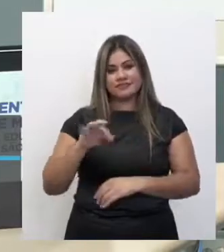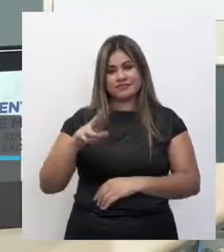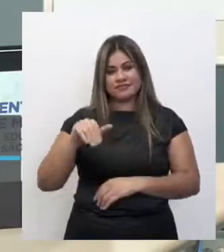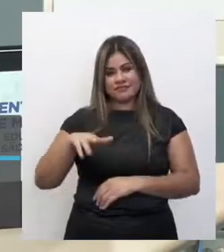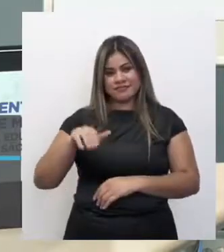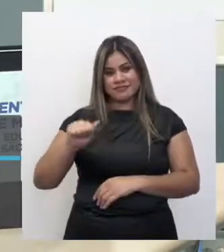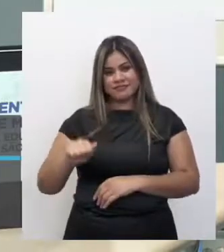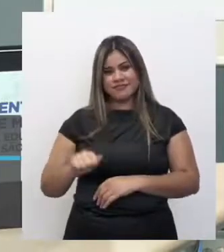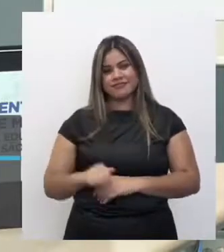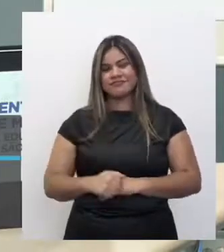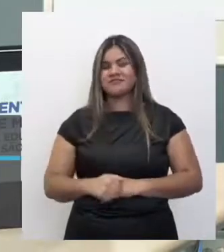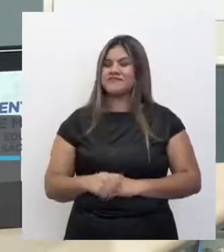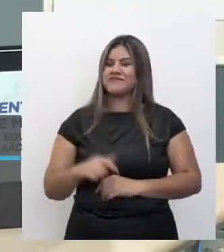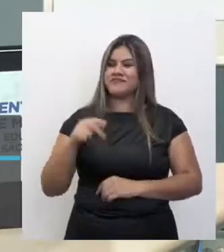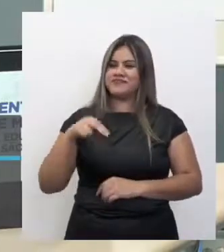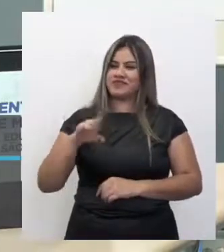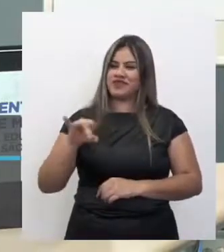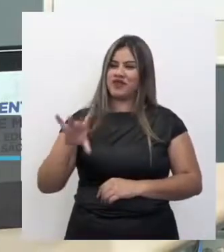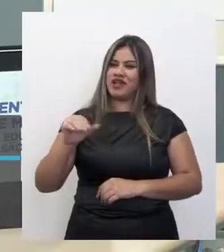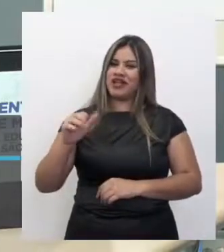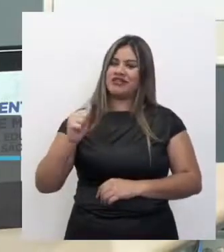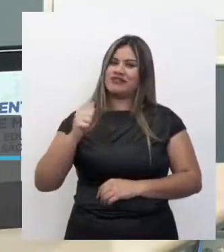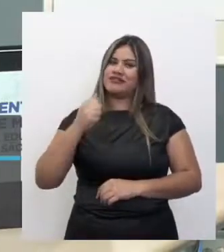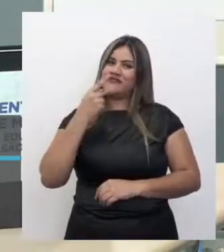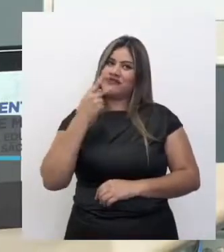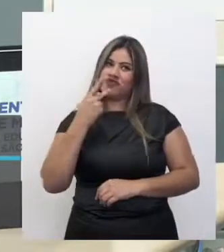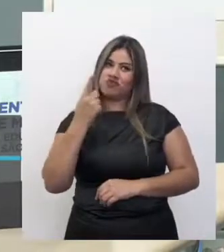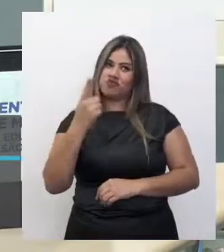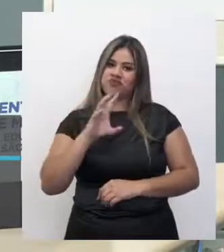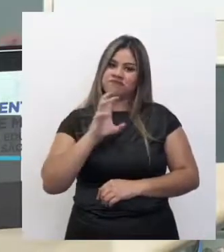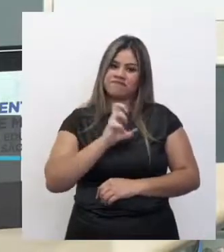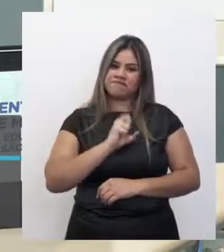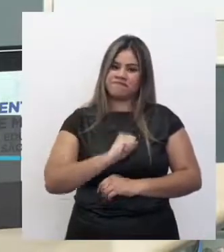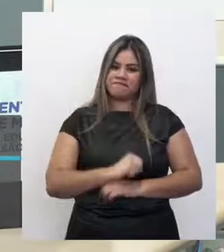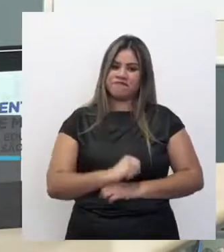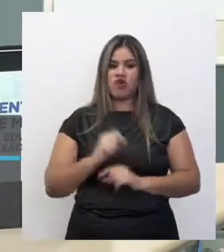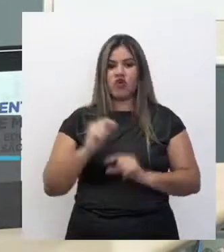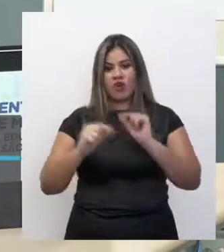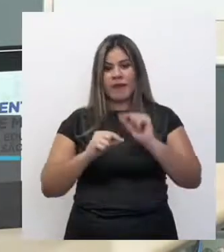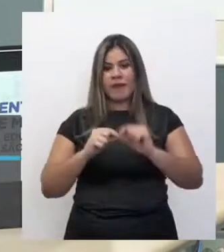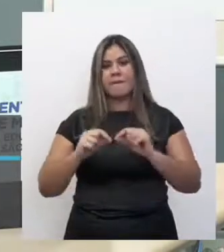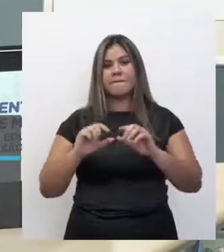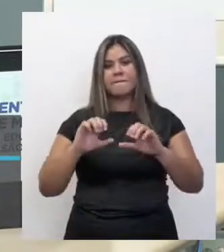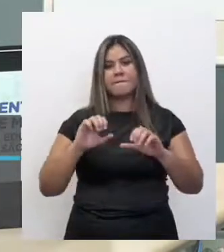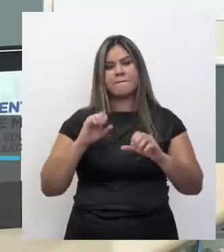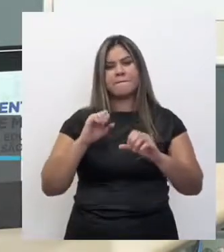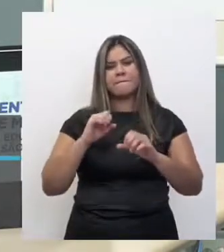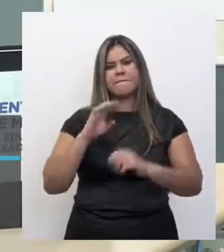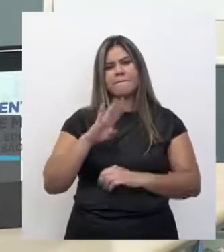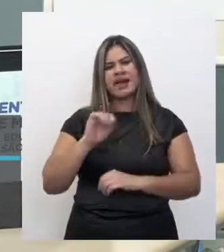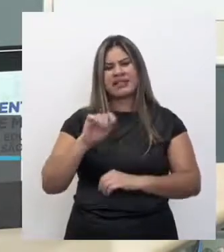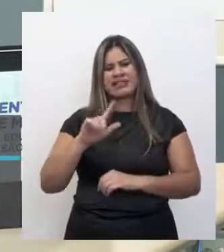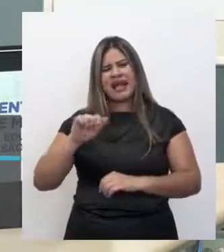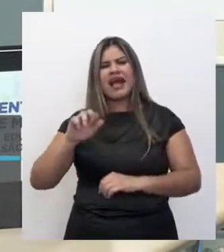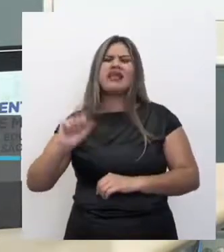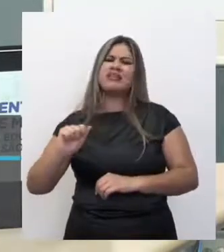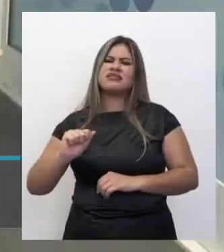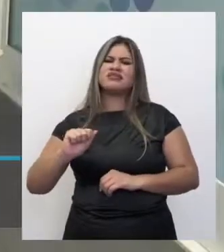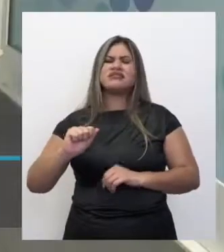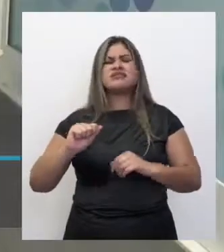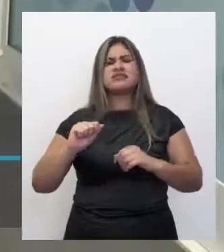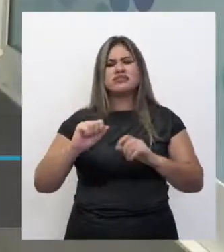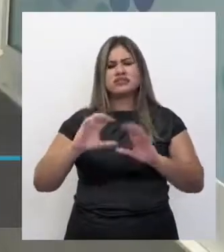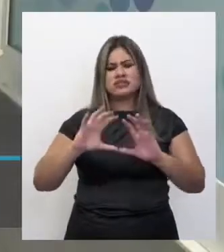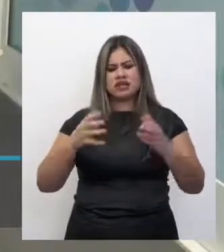falou de um que eu amo, mas aí eles não são blogueiros. A galera da Batalha da Aldeia, né? Eles fazem slam e tal. Você conhece a Batalha